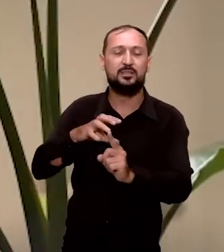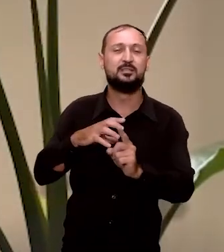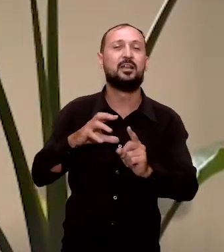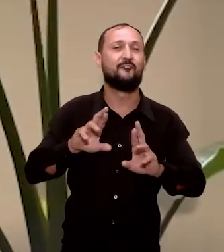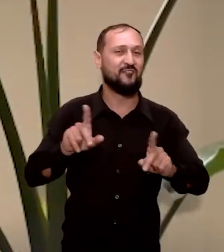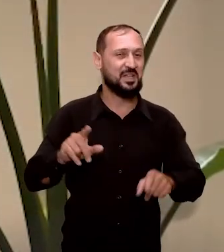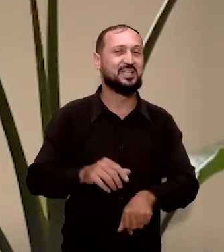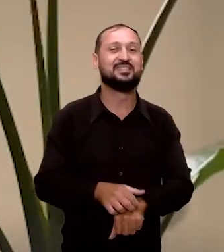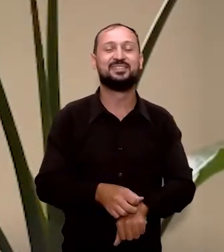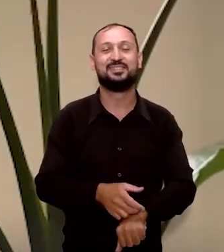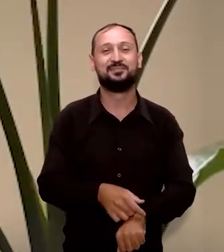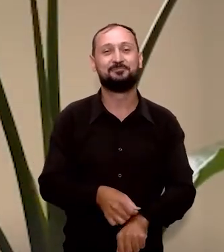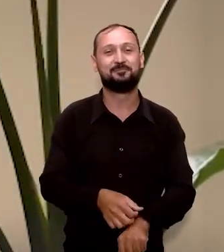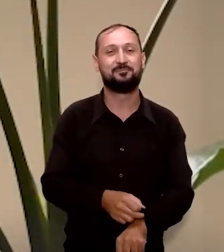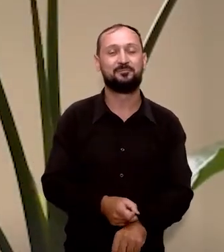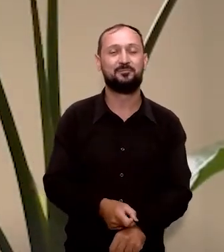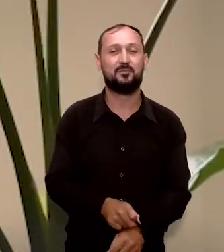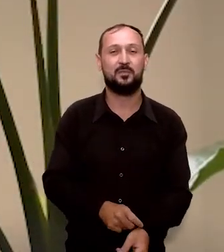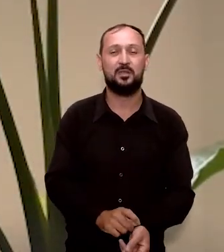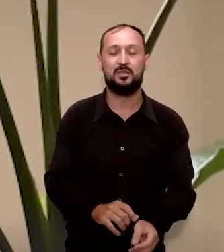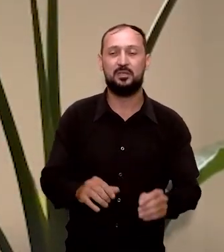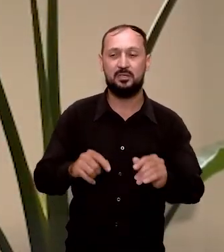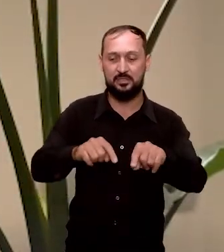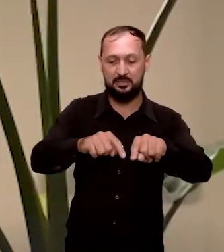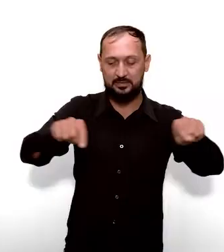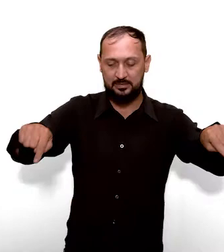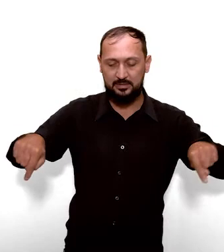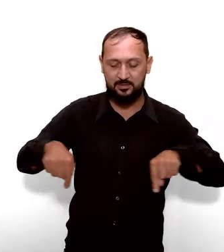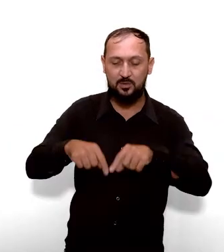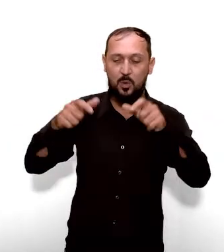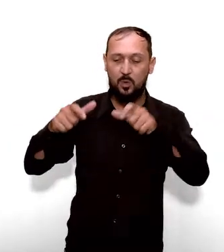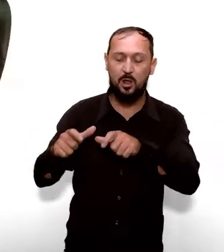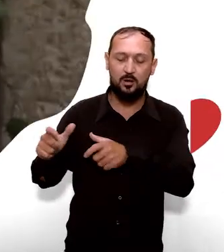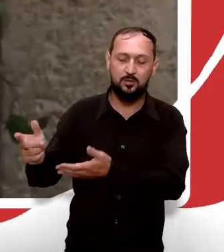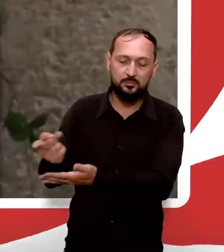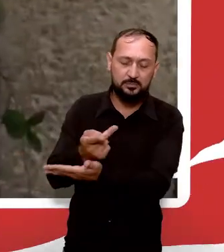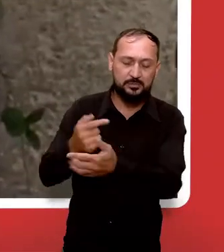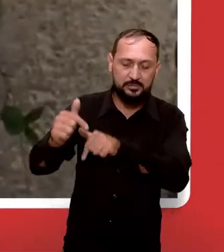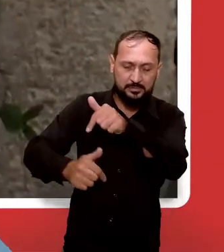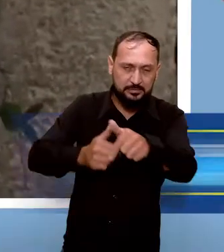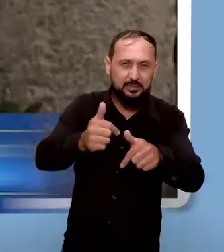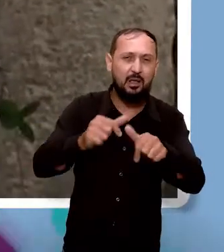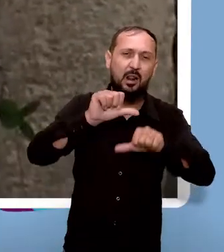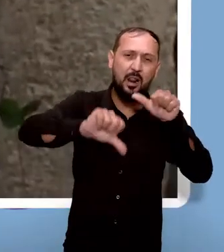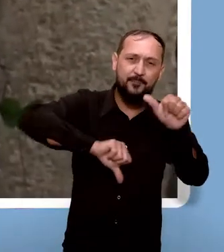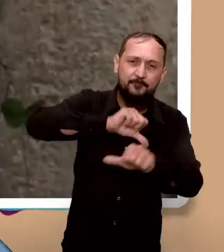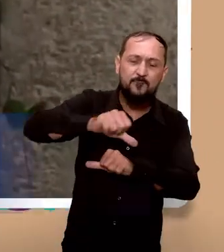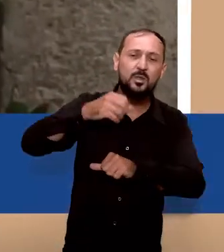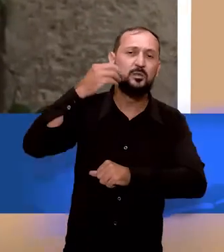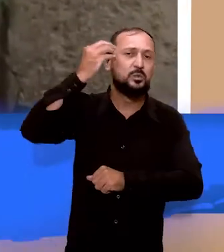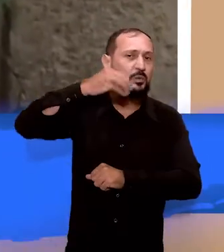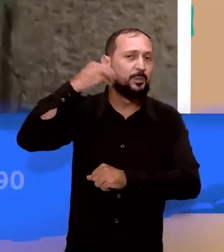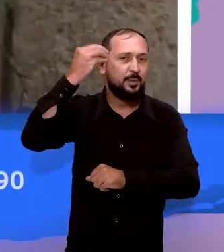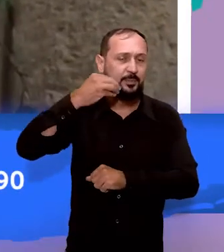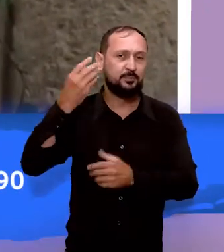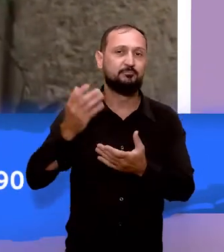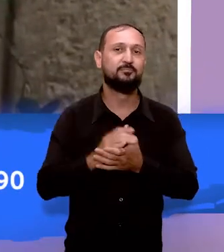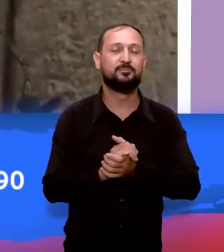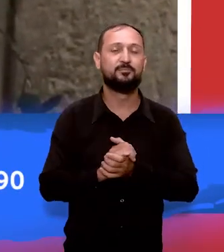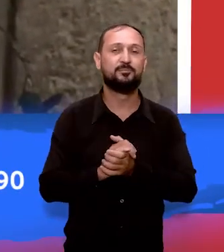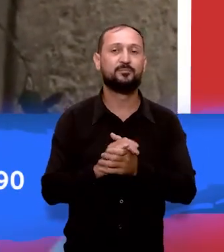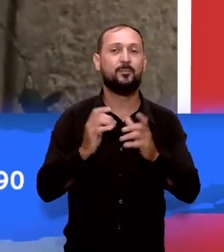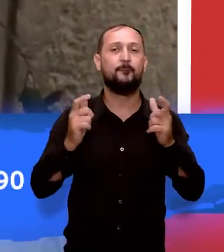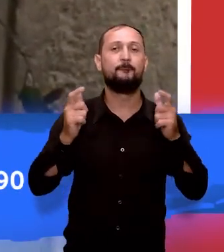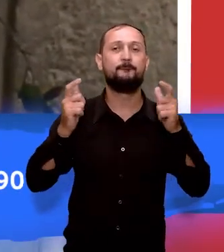toca, faz realmente toda a diferença. O Múltiplo Atelier significa para mim um espaço de transformação,